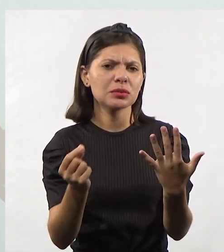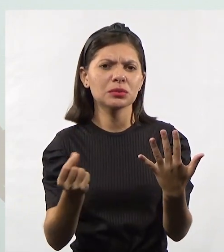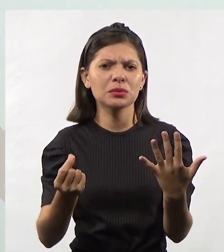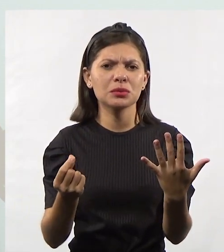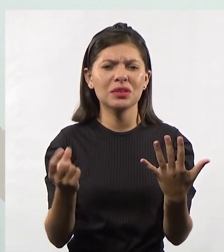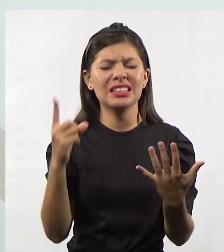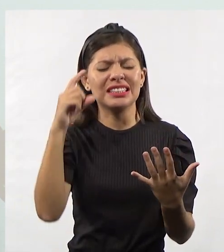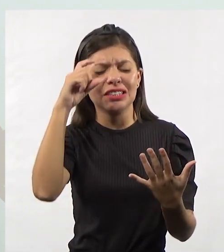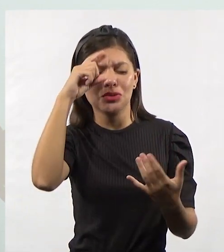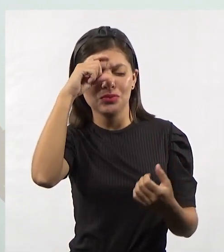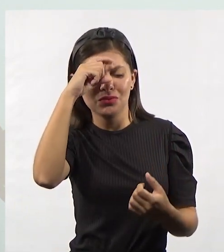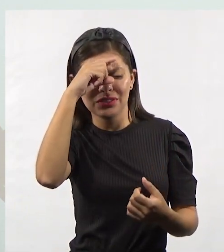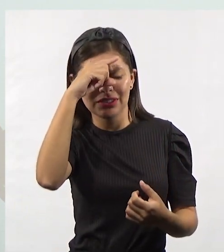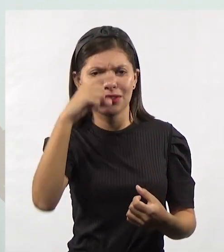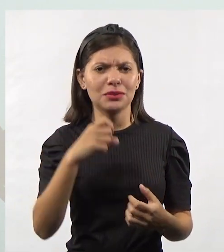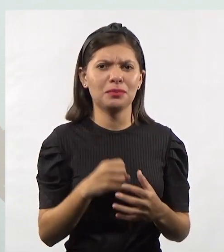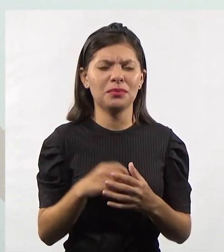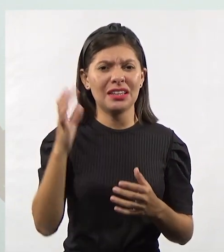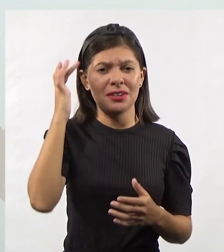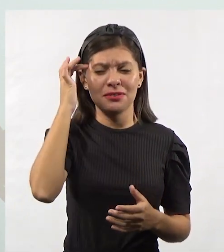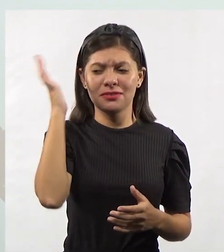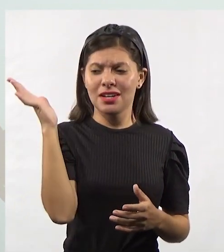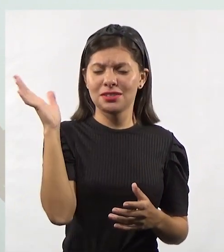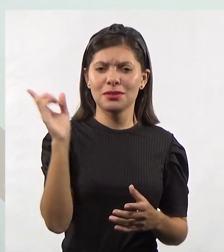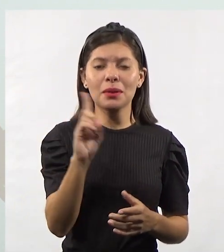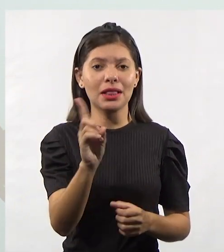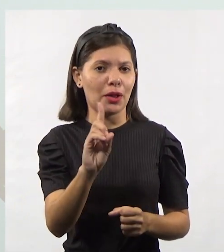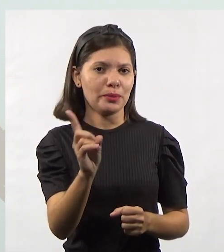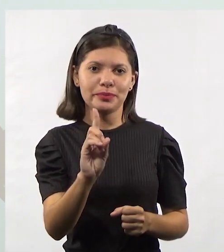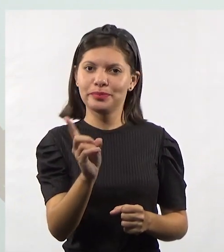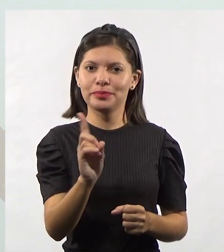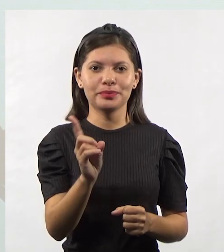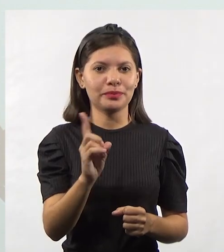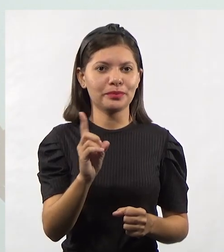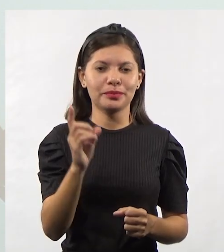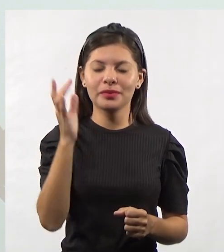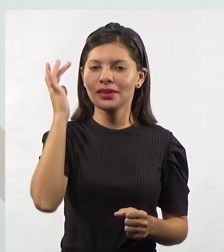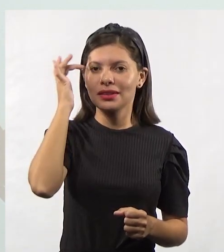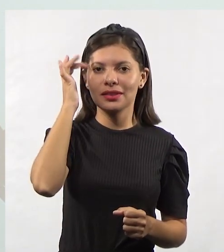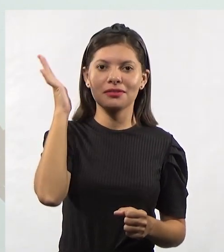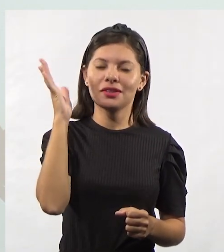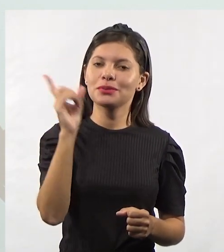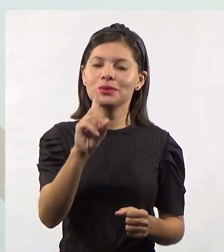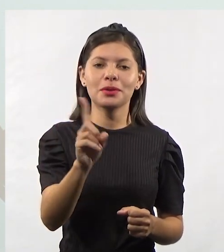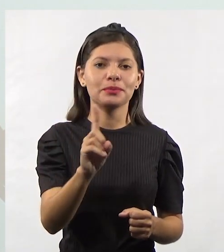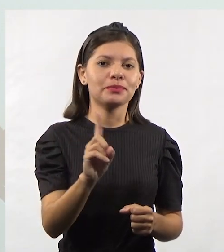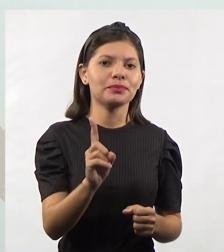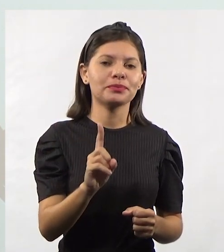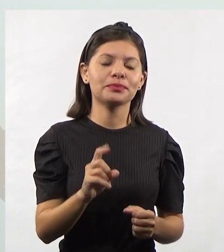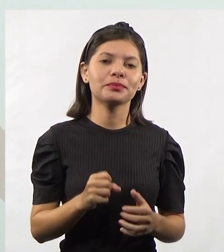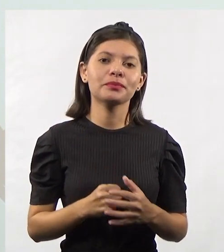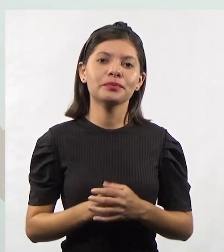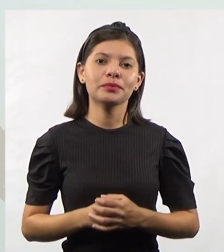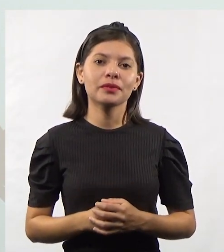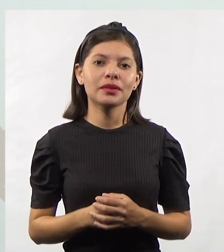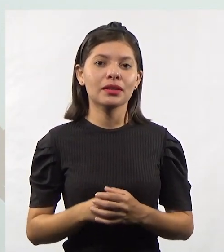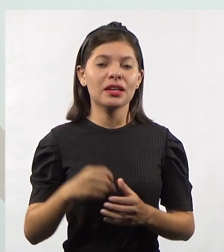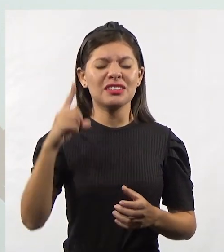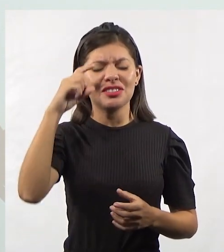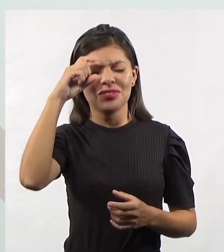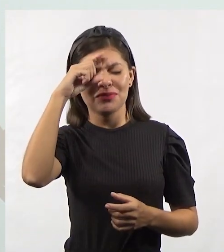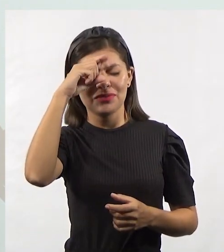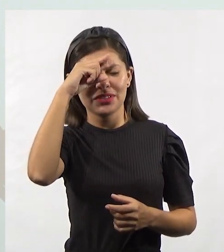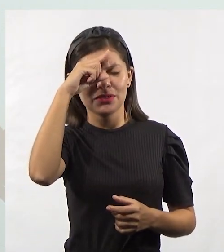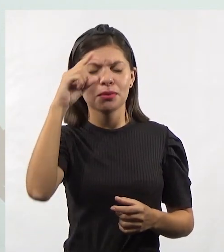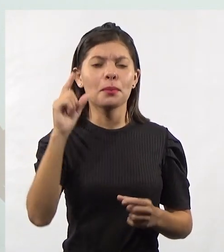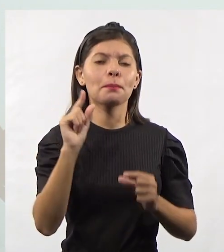bastante difícil mas não vou facilitar a vida de vocês não facilitar É verdade professora é verdade é